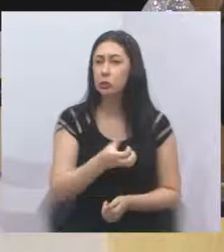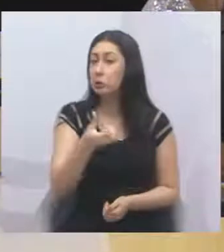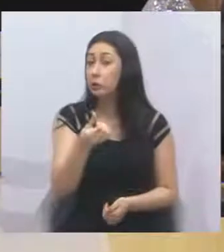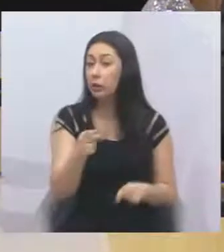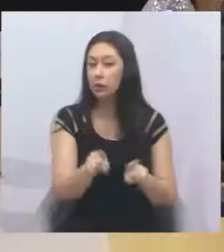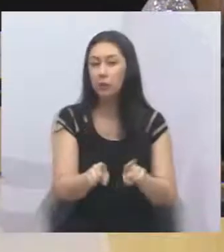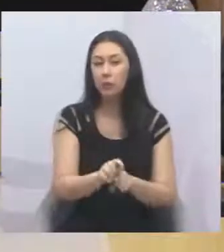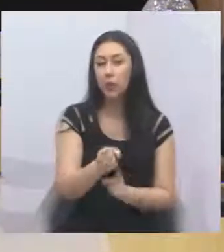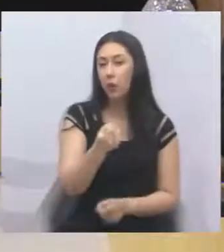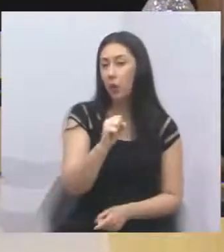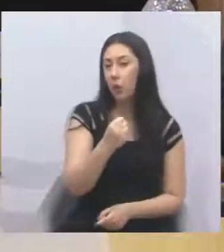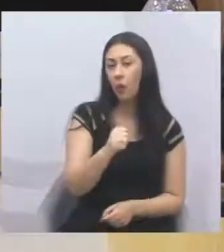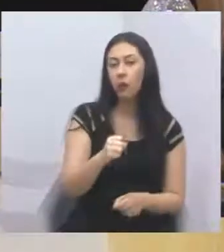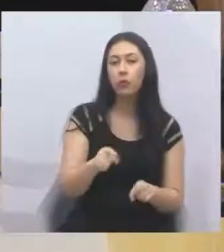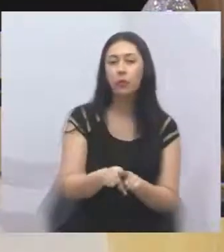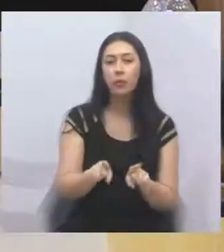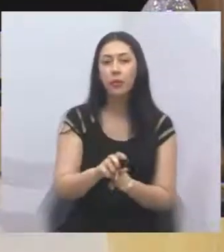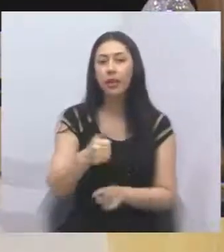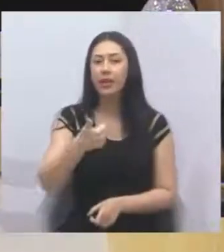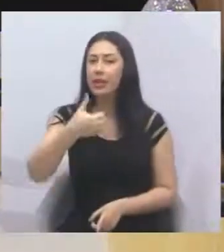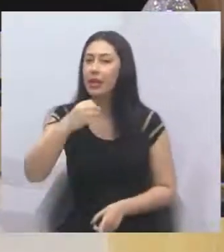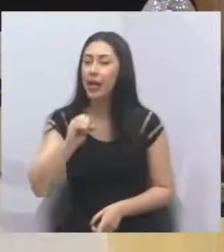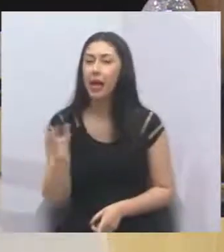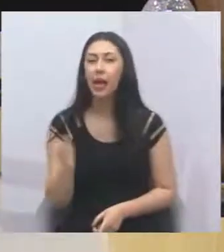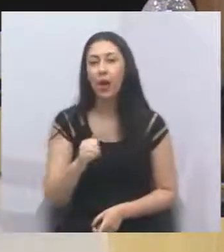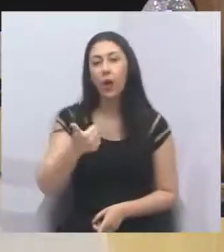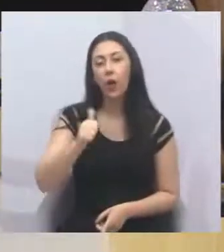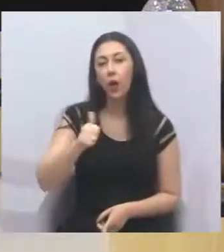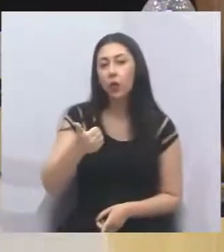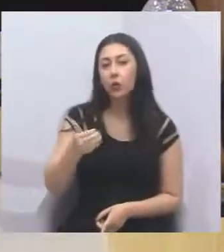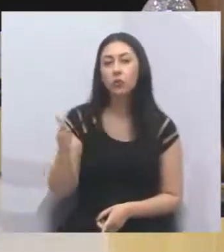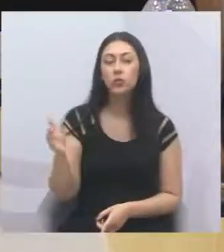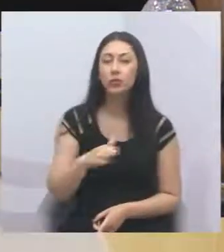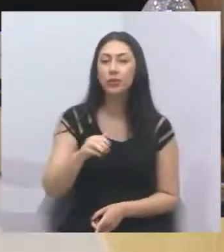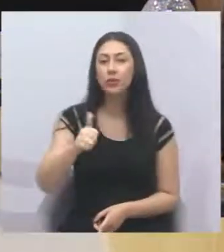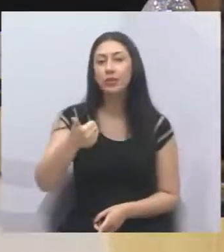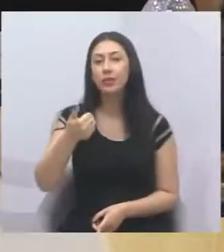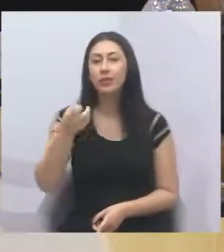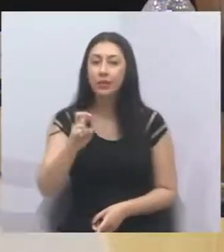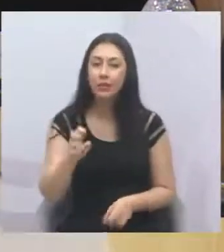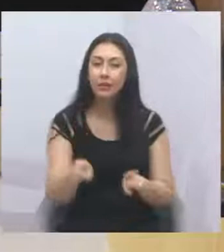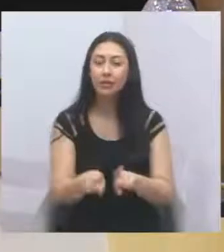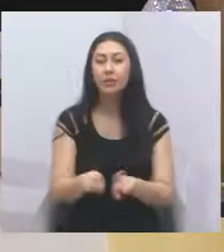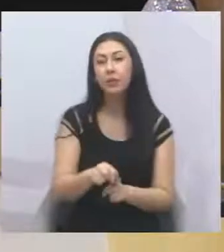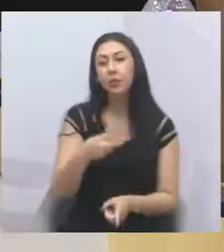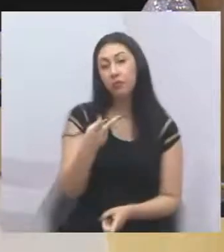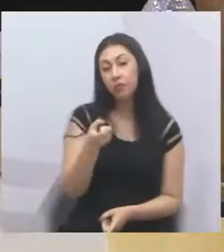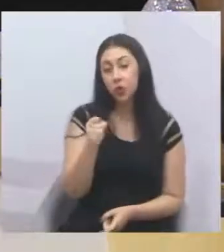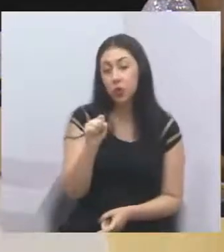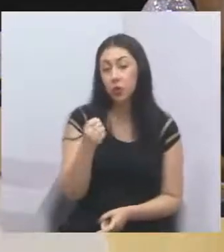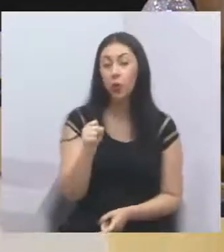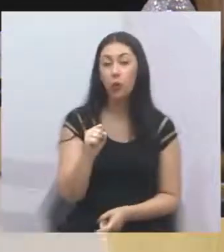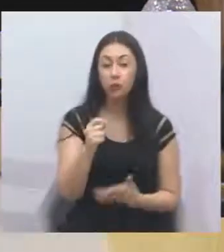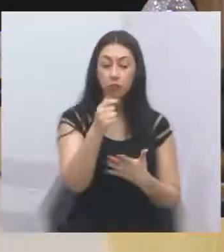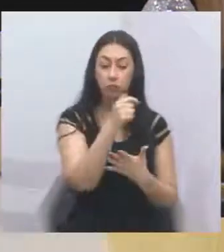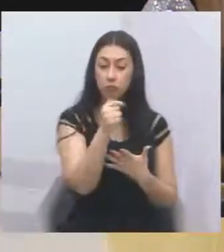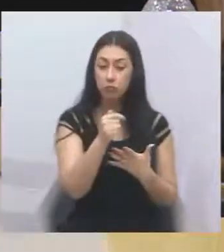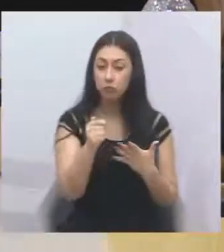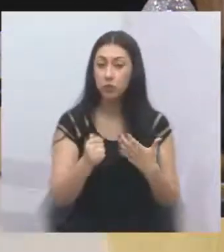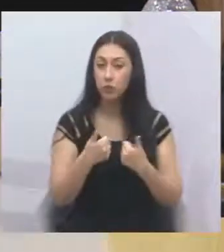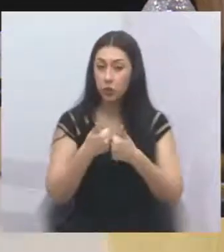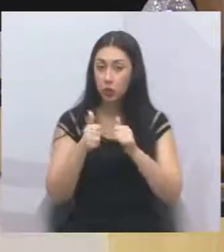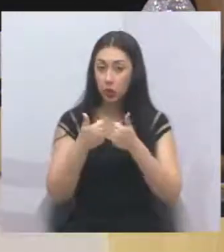10, 11, 13, 14, aliás, 15 e 28, essas